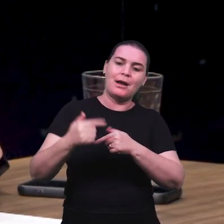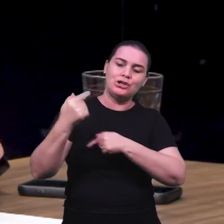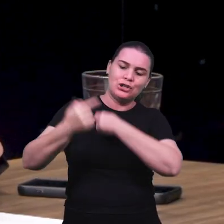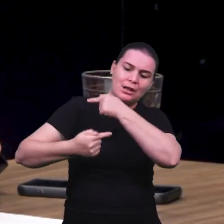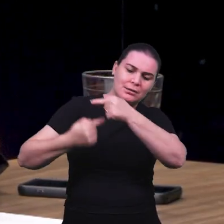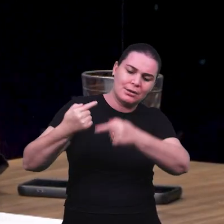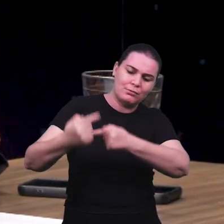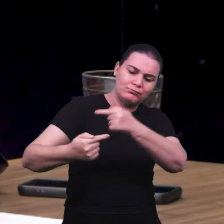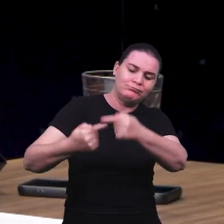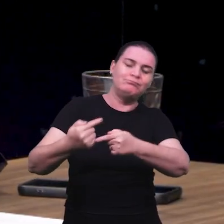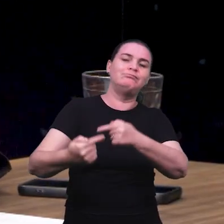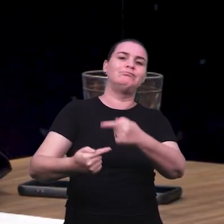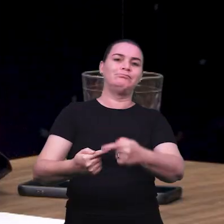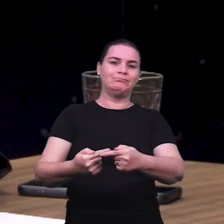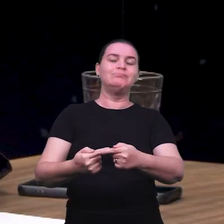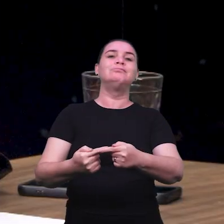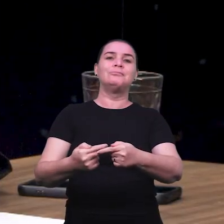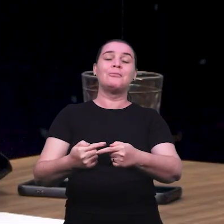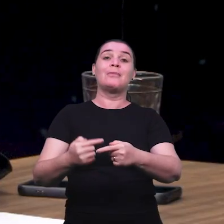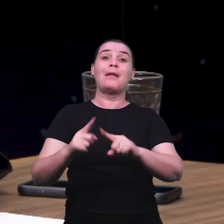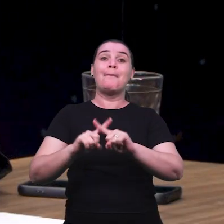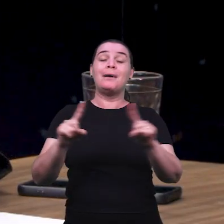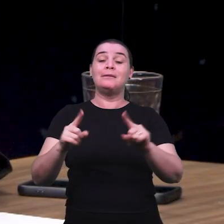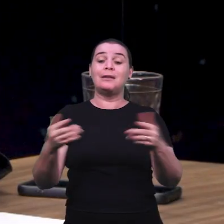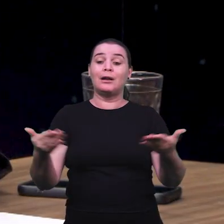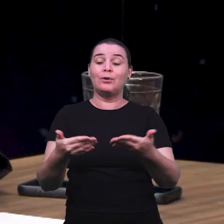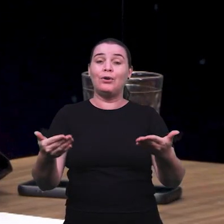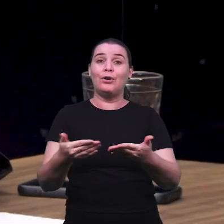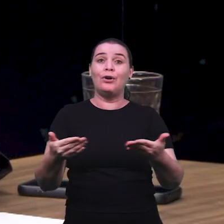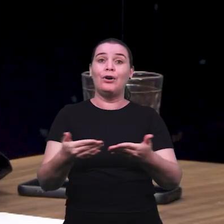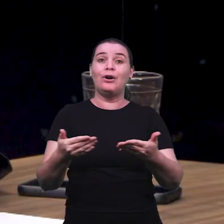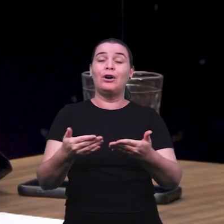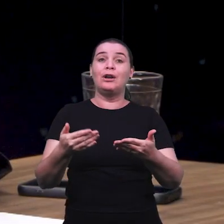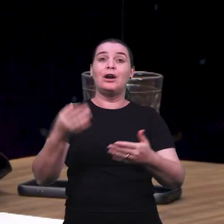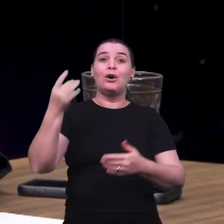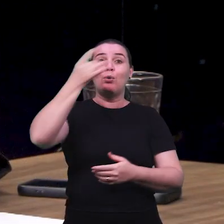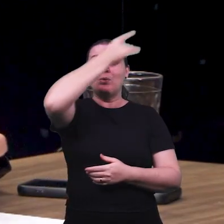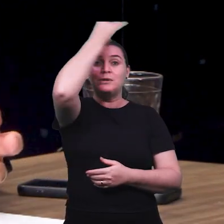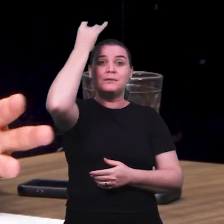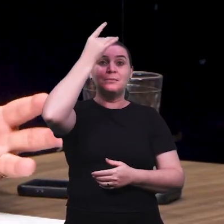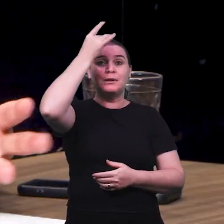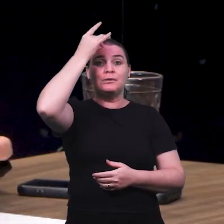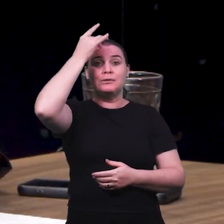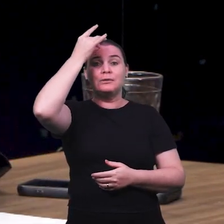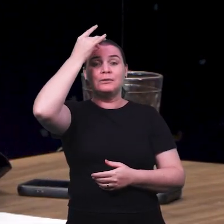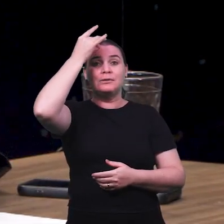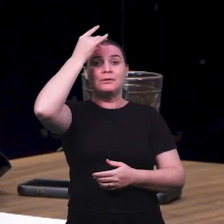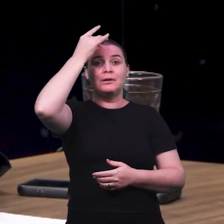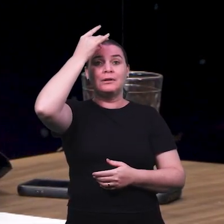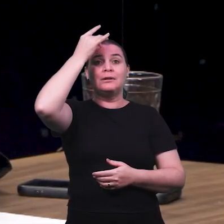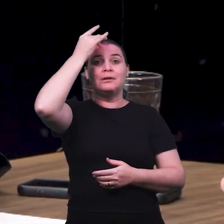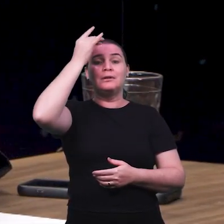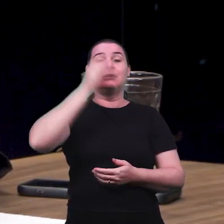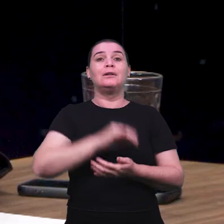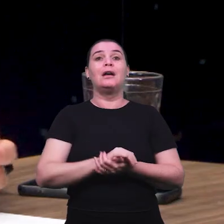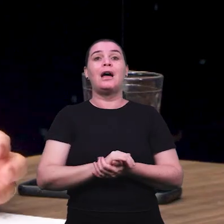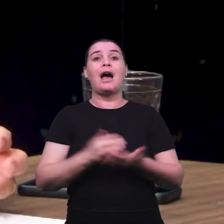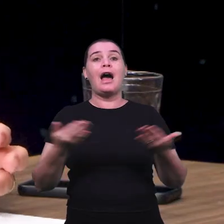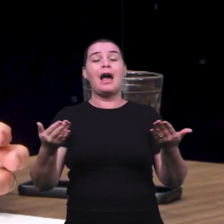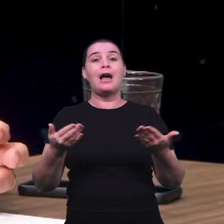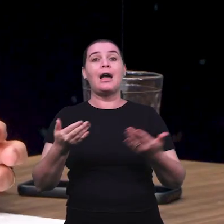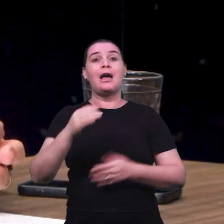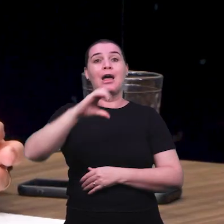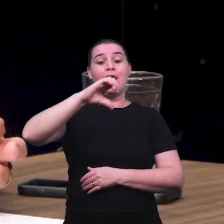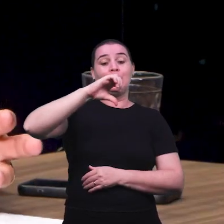ele tirou o espírito, agora o homem passa a viver um pouco menos de tempo, bastante menos, né? Porque Bem menos, né? bem menos, porque de 900